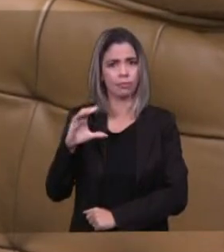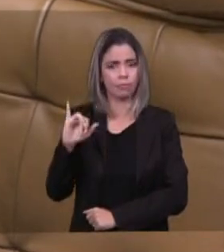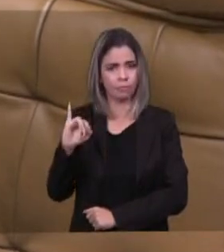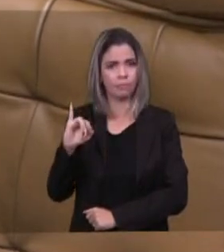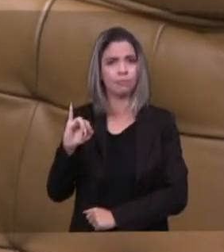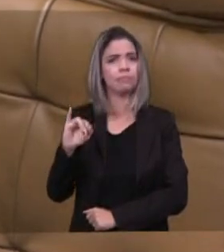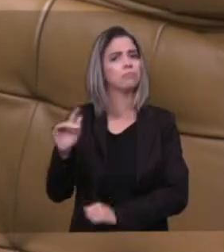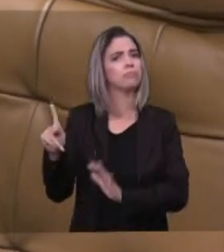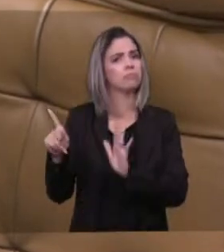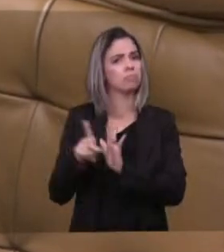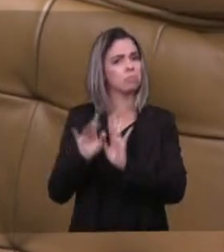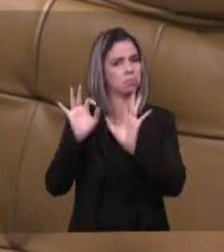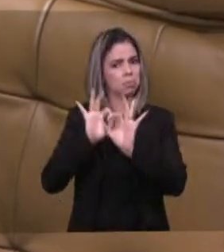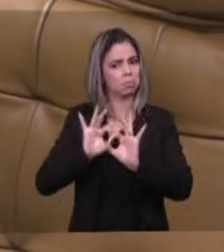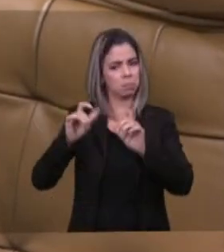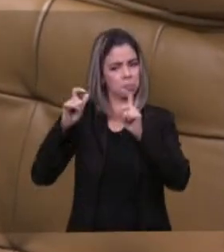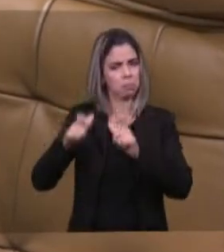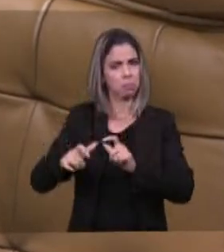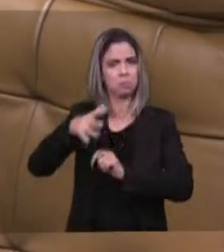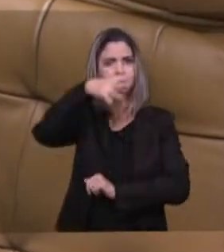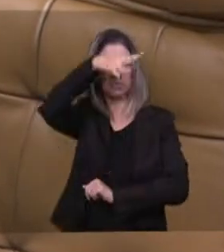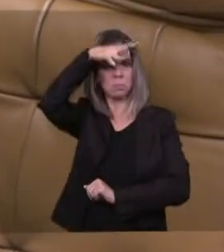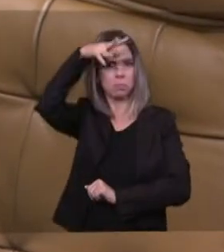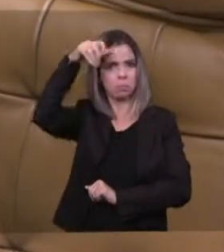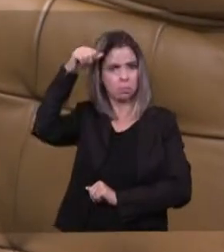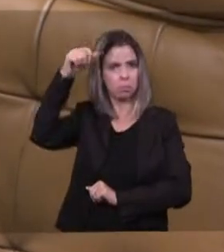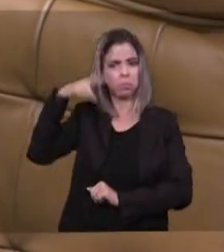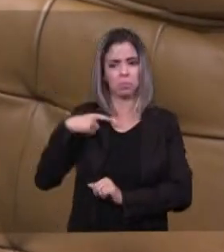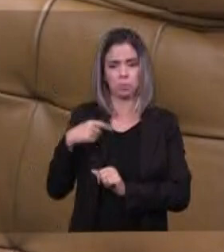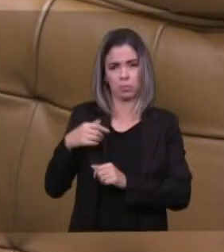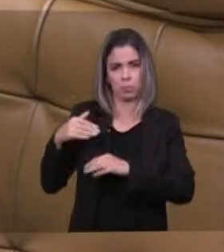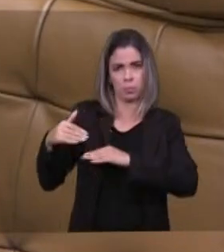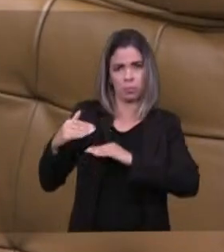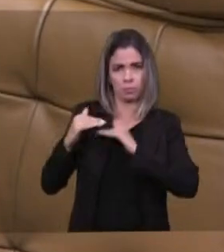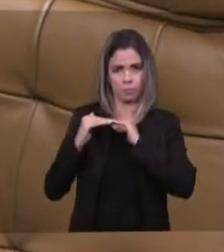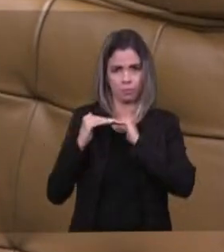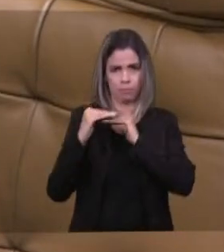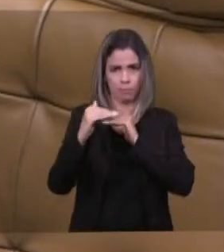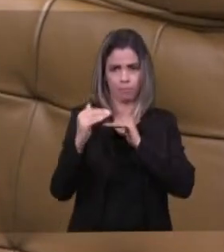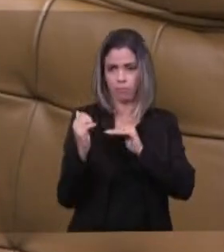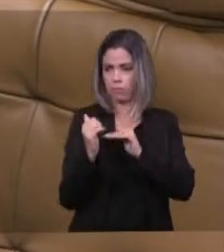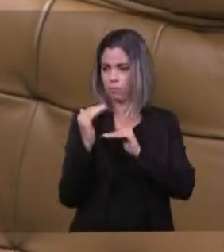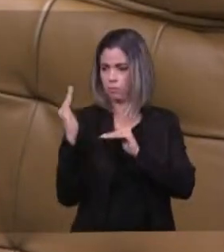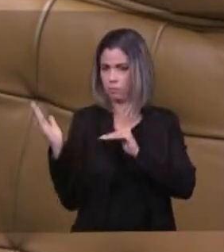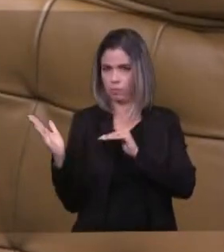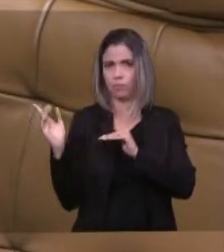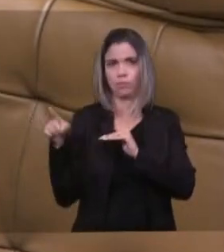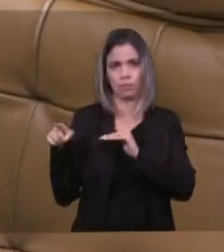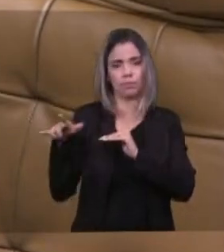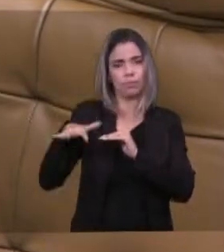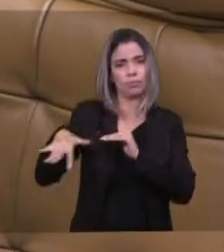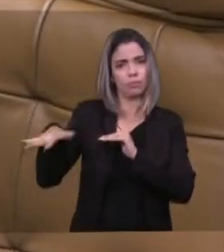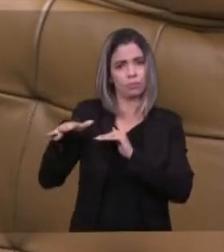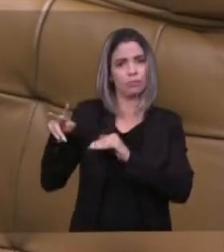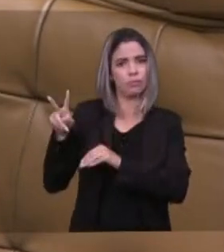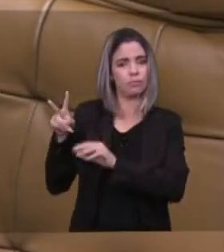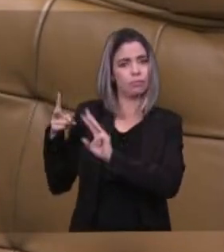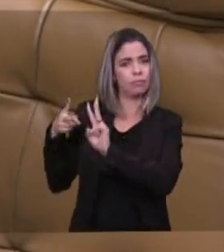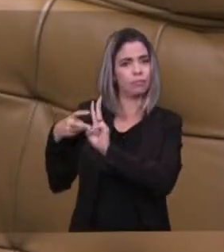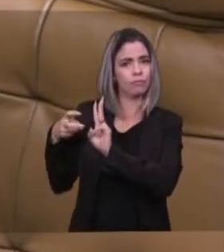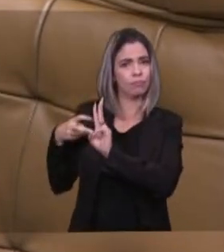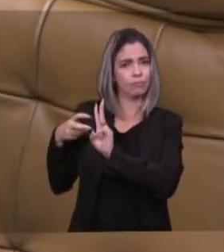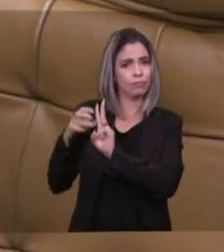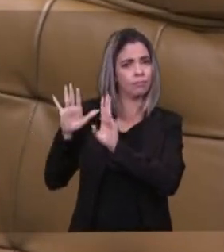riquíssima do Brasil, tem de um lado da BR a reserva dos índios Parecis.